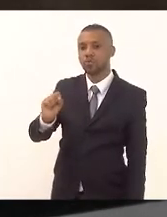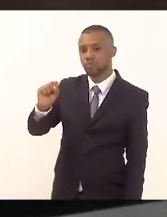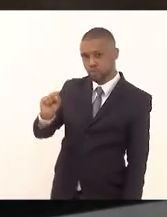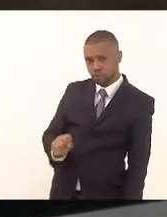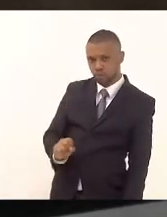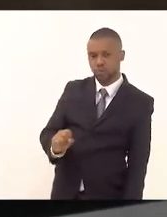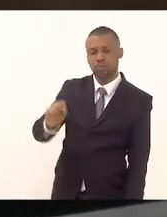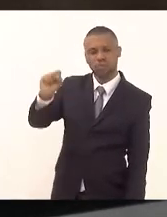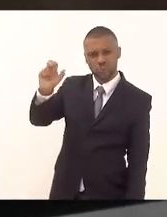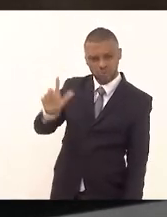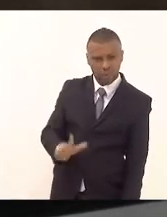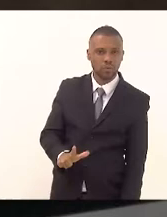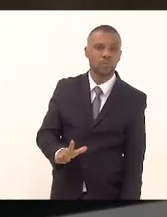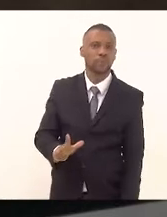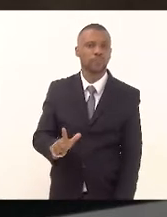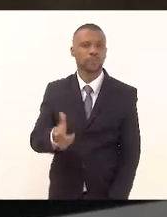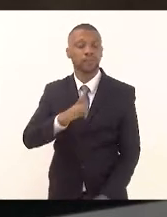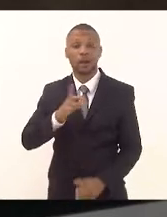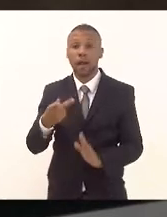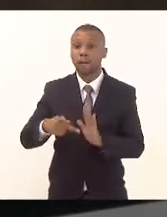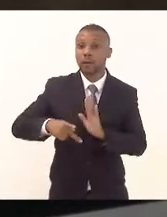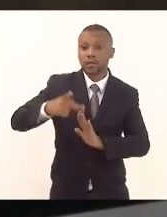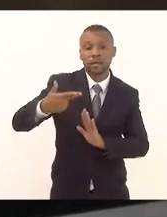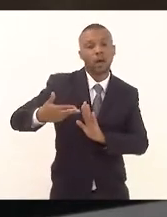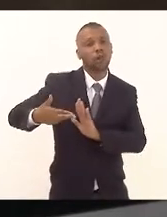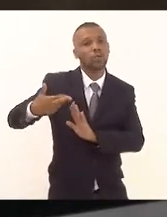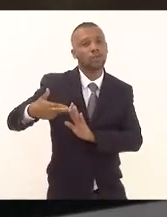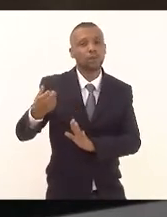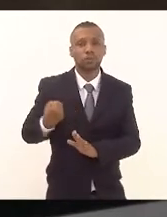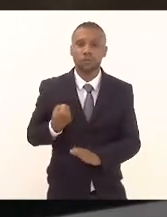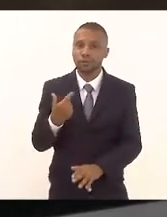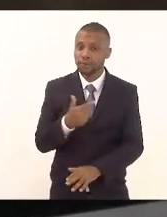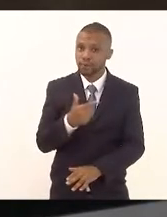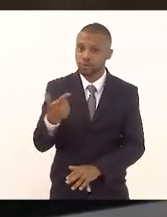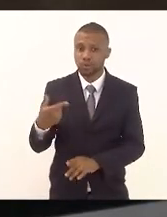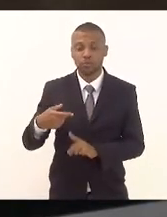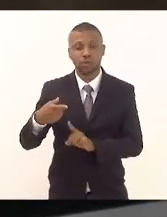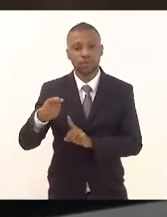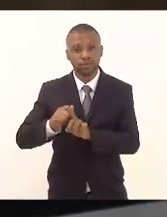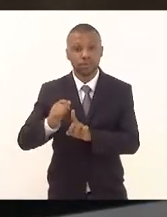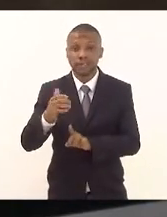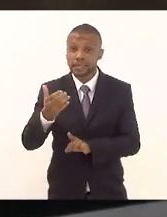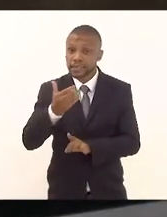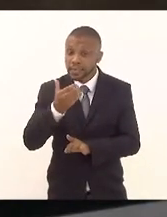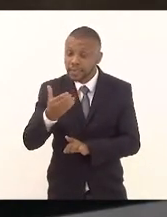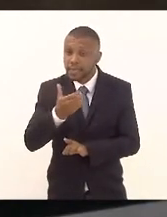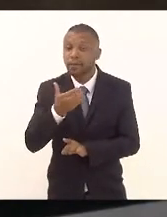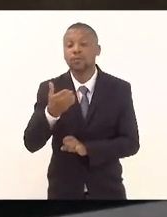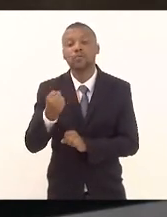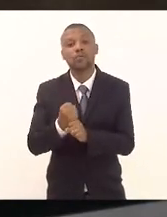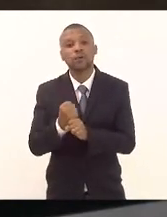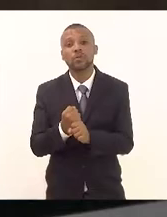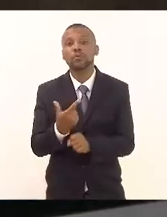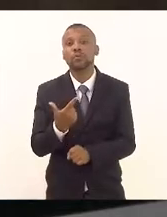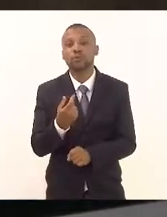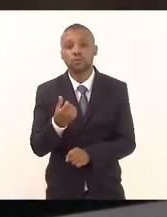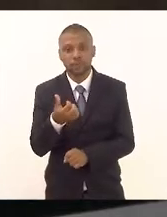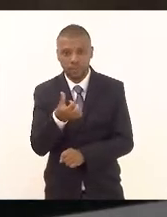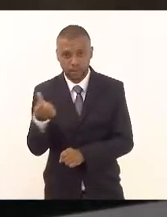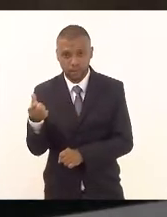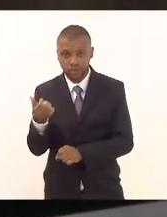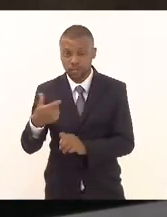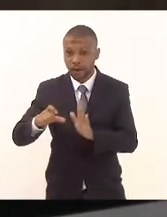inciso 2º, da portaria normativa número 22, de dezembro de 2016. Parágrafo